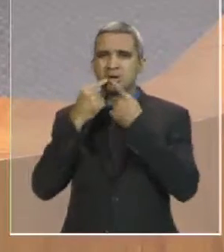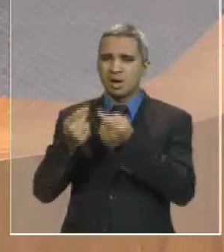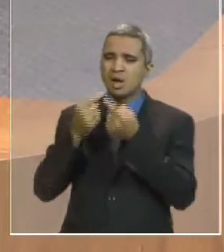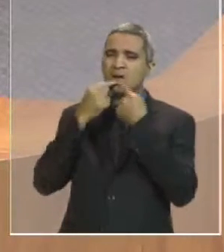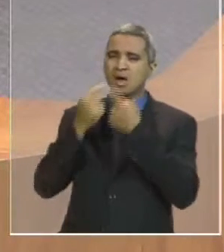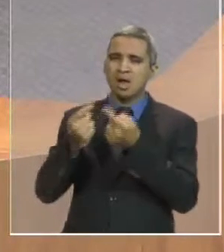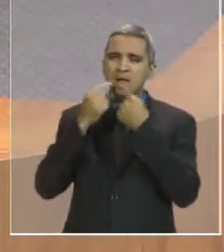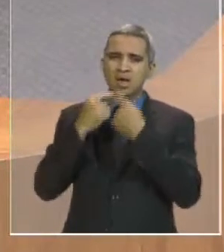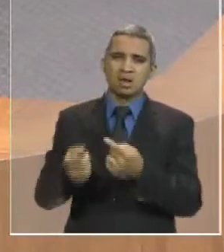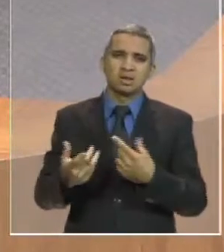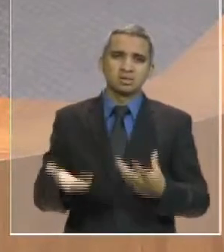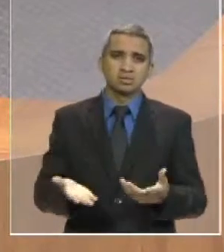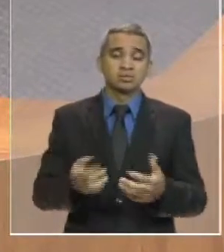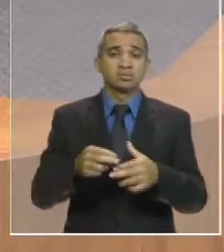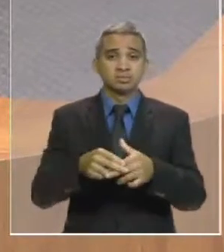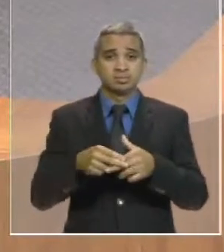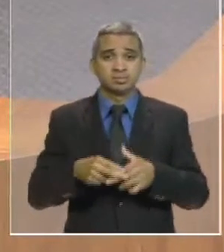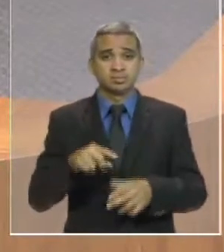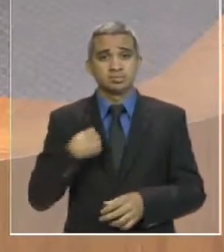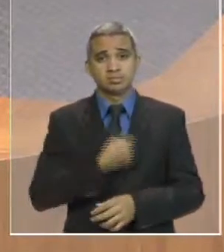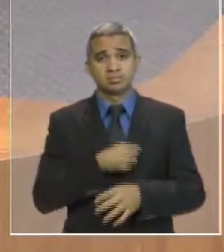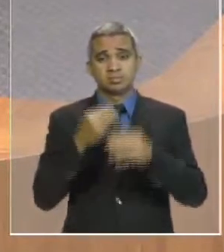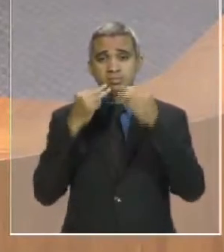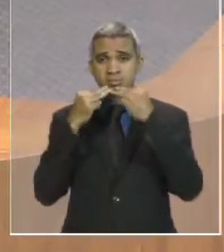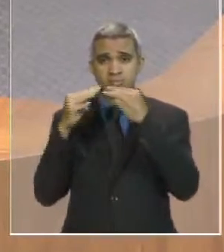estamos encaminhando, como eu disse, ao